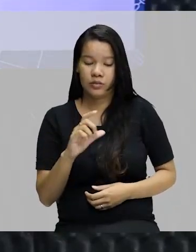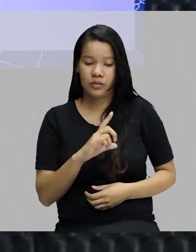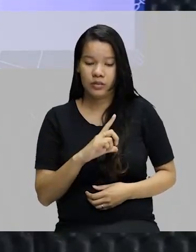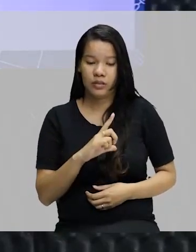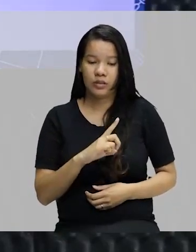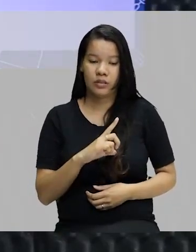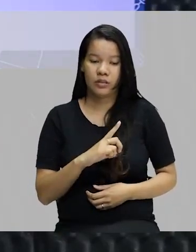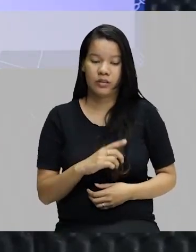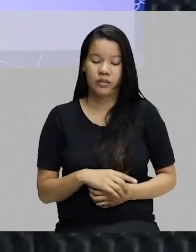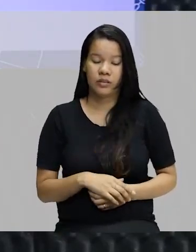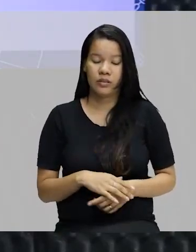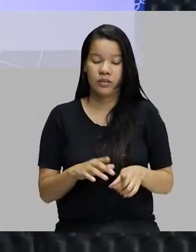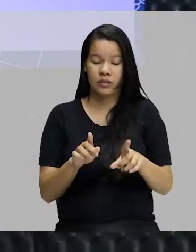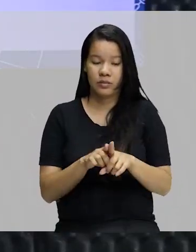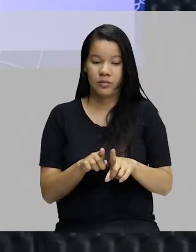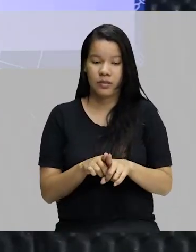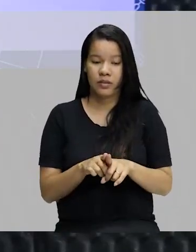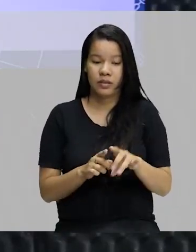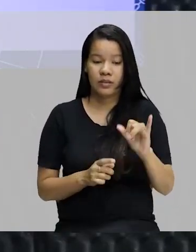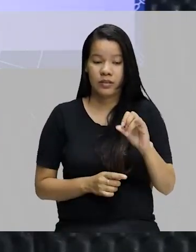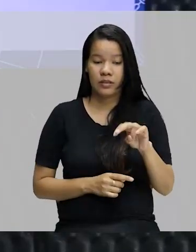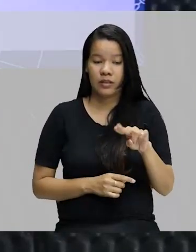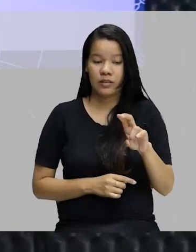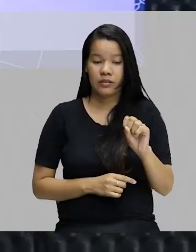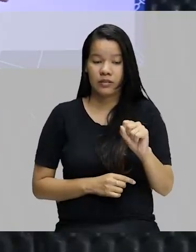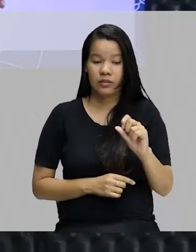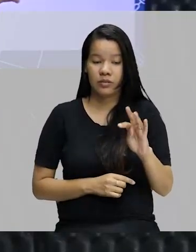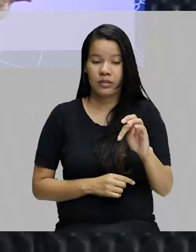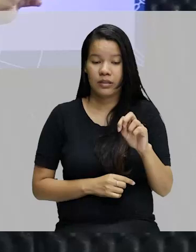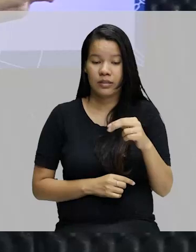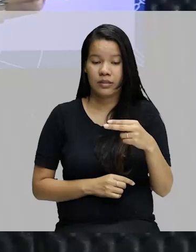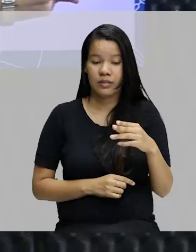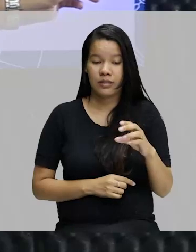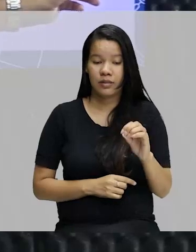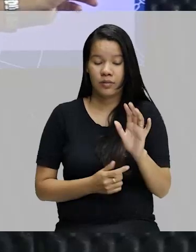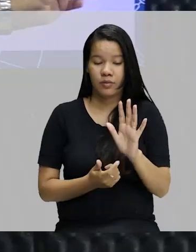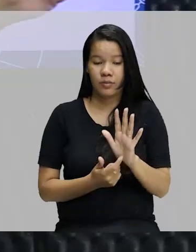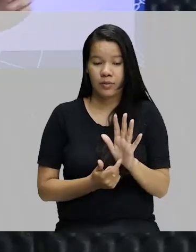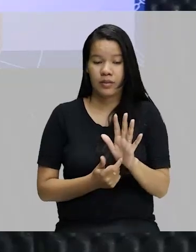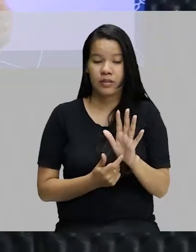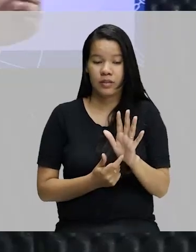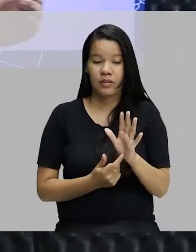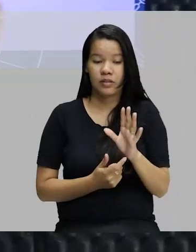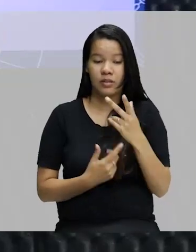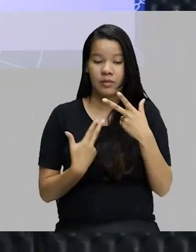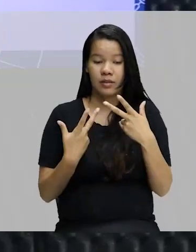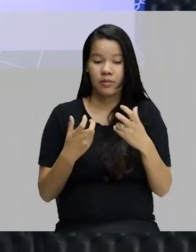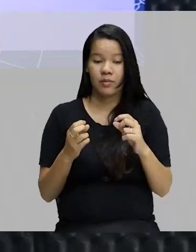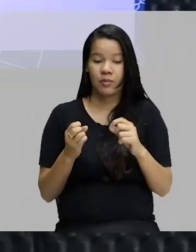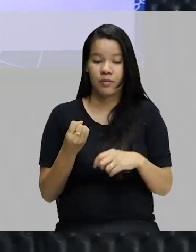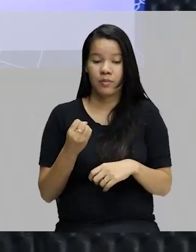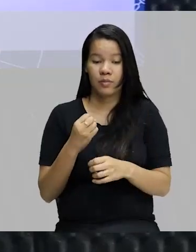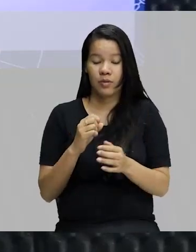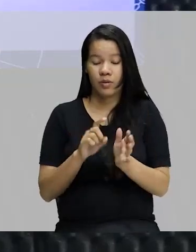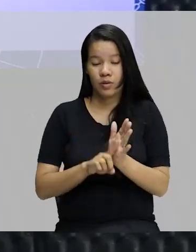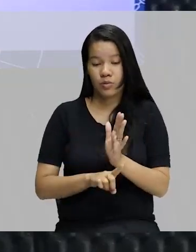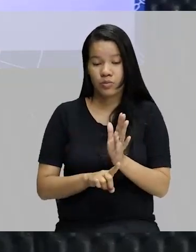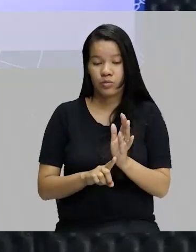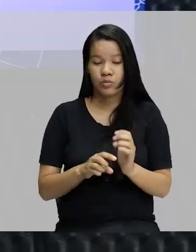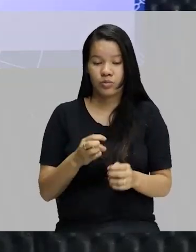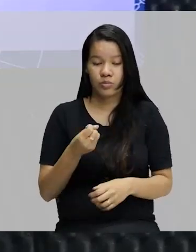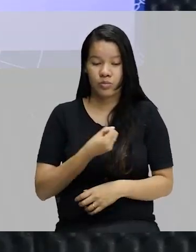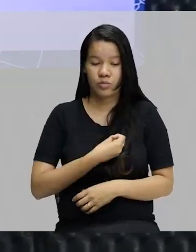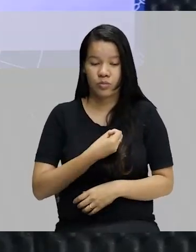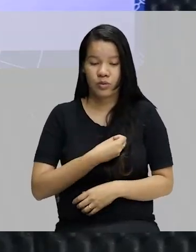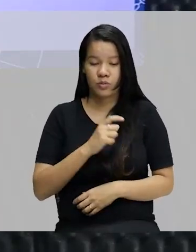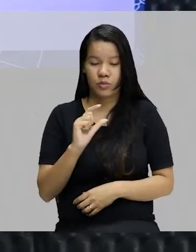a insaturação eu vou indicar pelo menor número. 1, 2, 3, 4. Entre o 3 e o 4, menor número